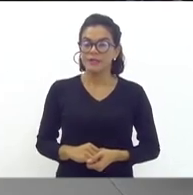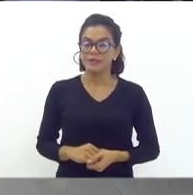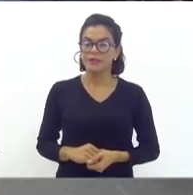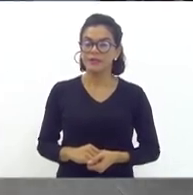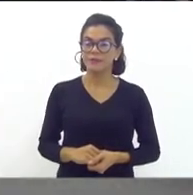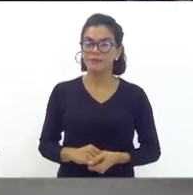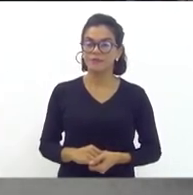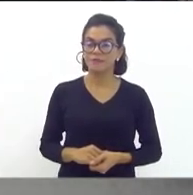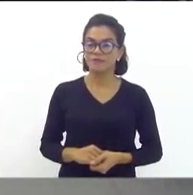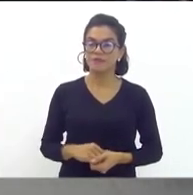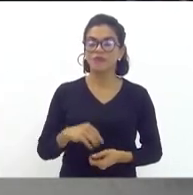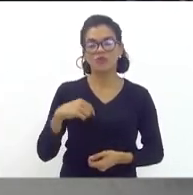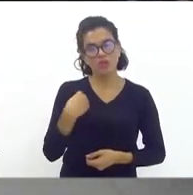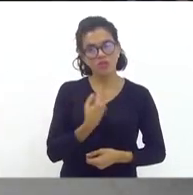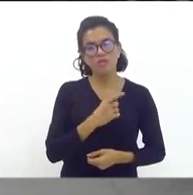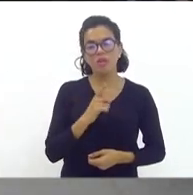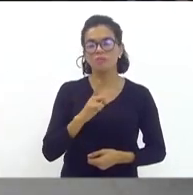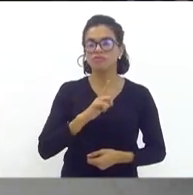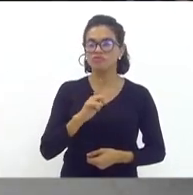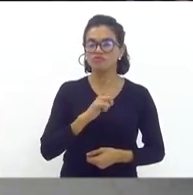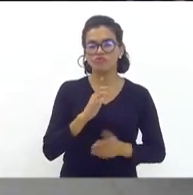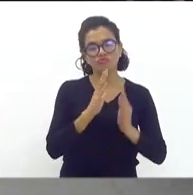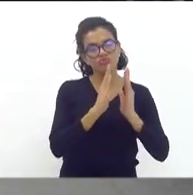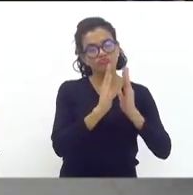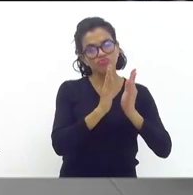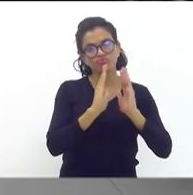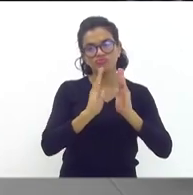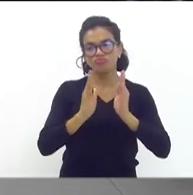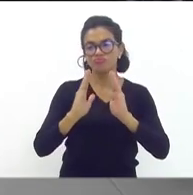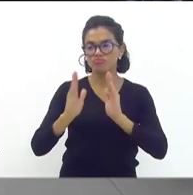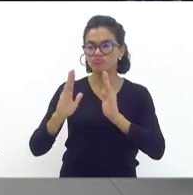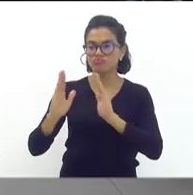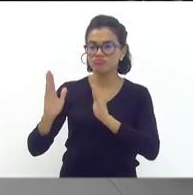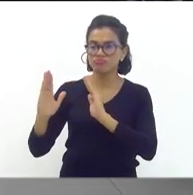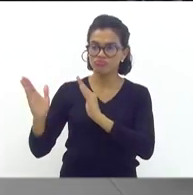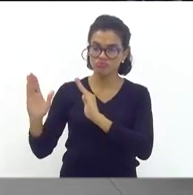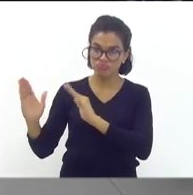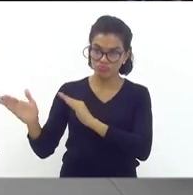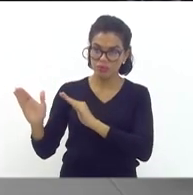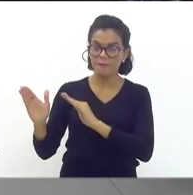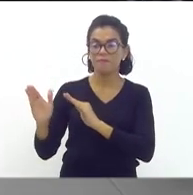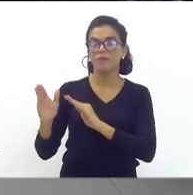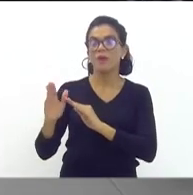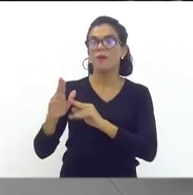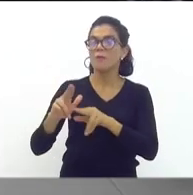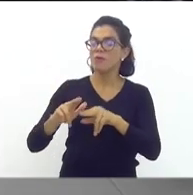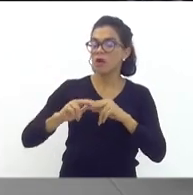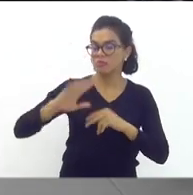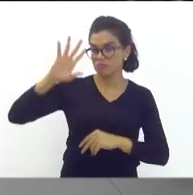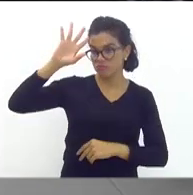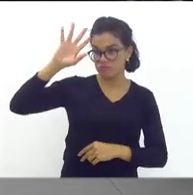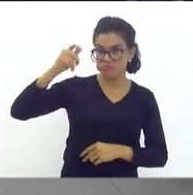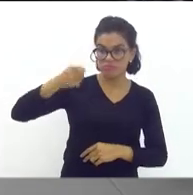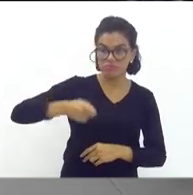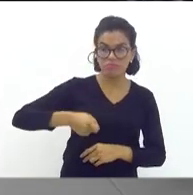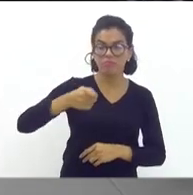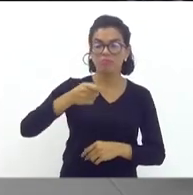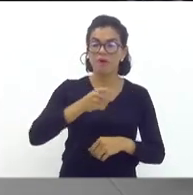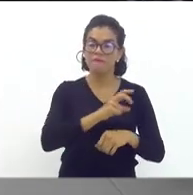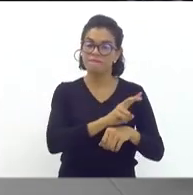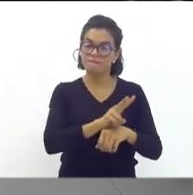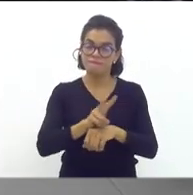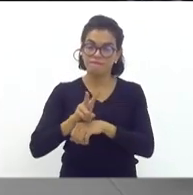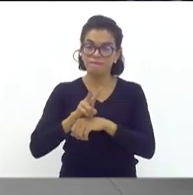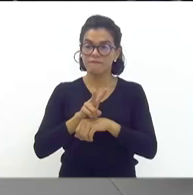a gente tem um processo específico que foi foi através de uma deliberação para verificar se